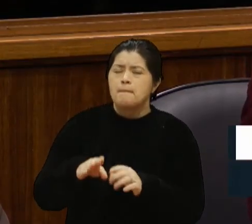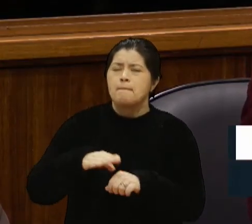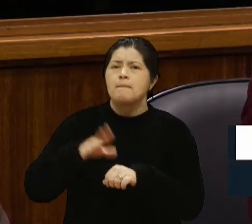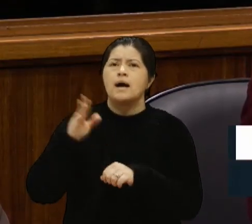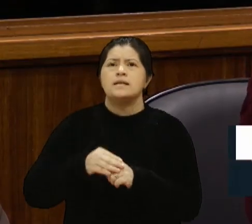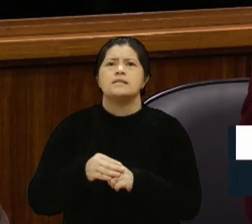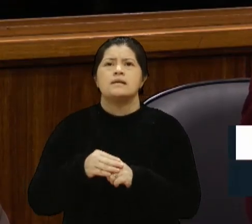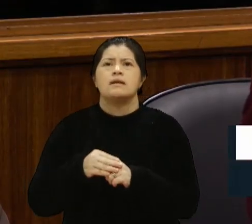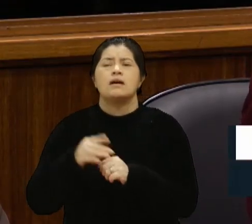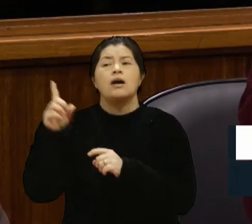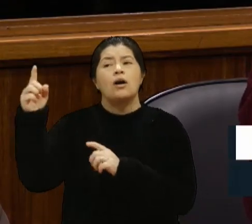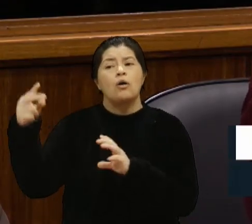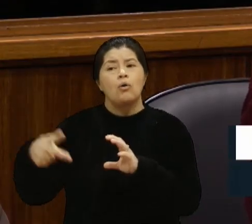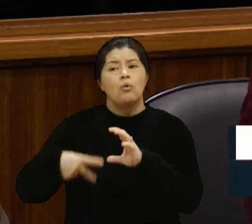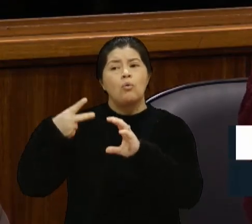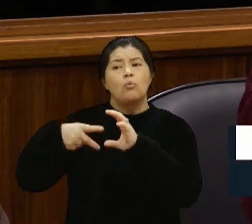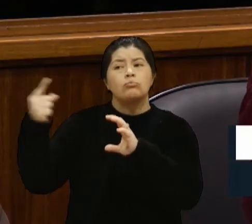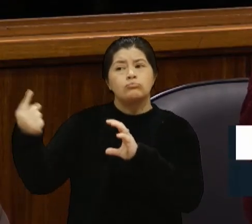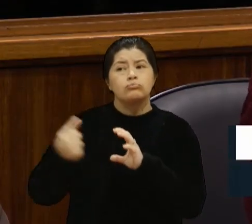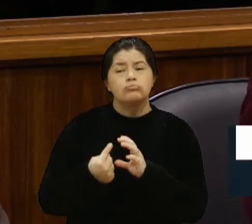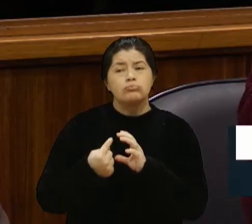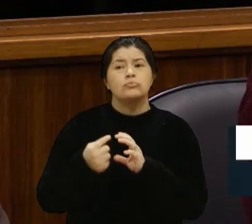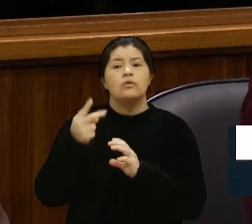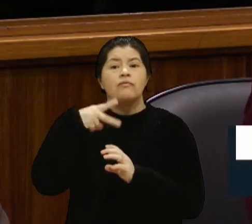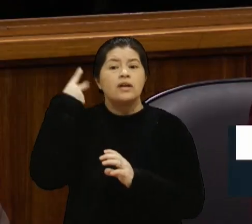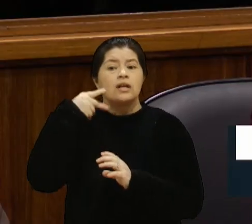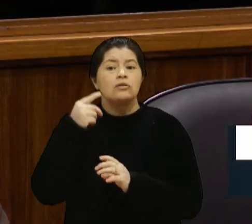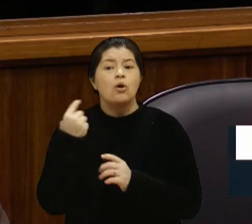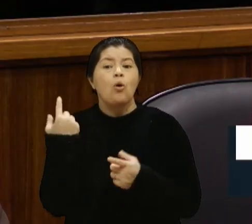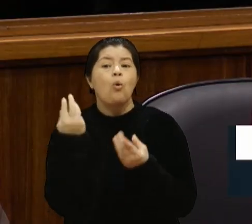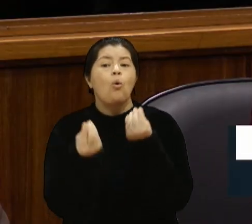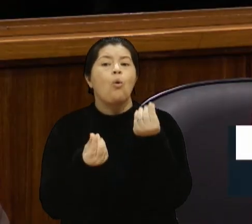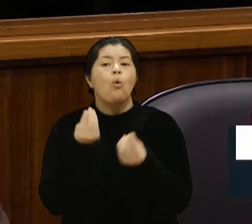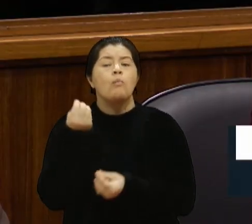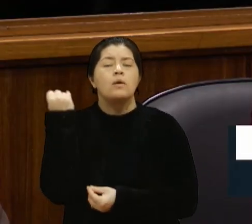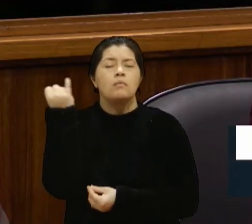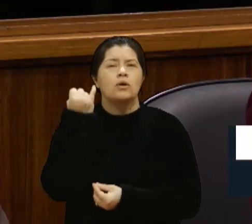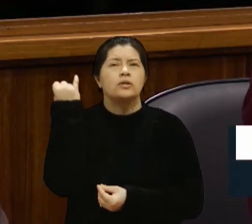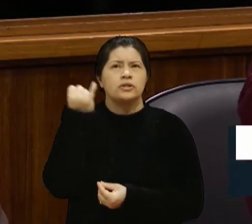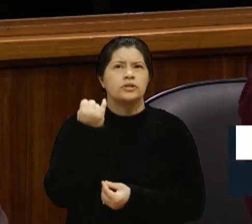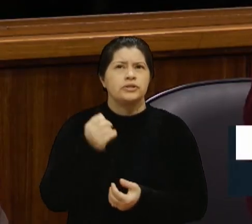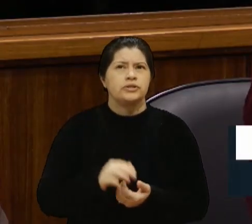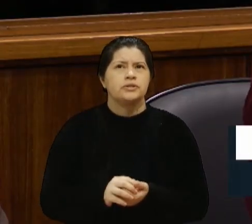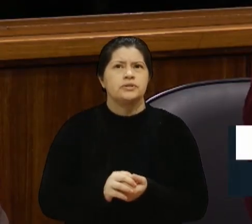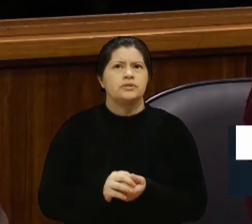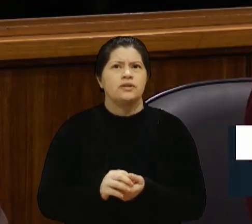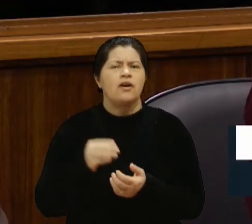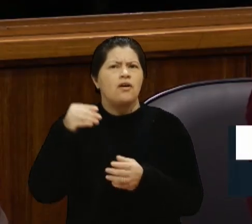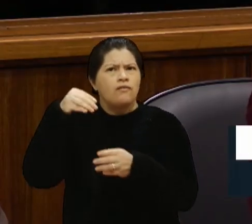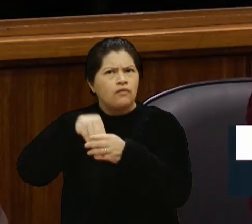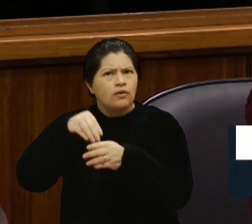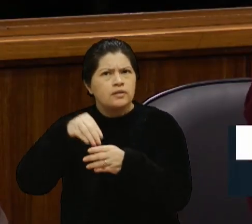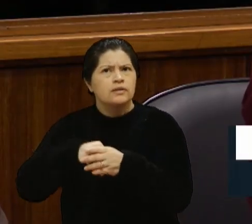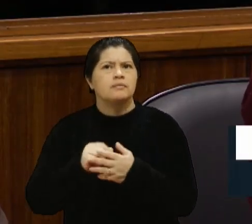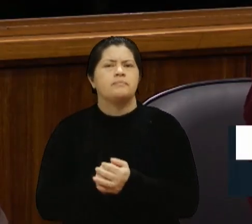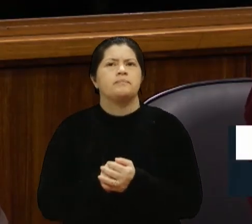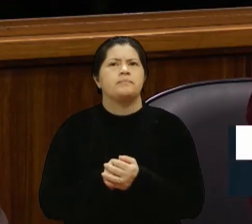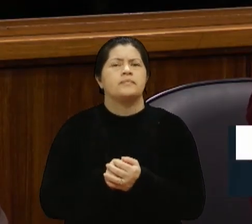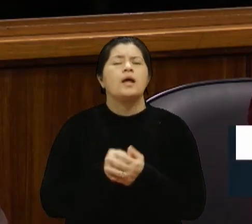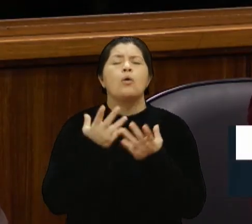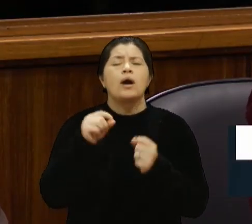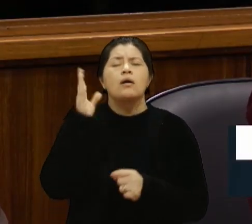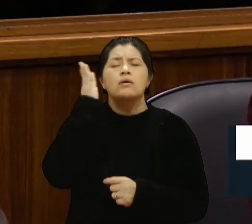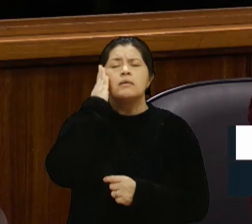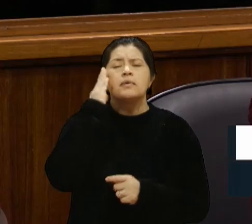ela venha para essa casa, os vereadores saibam a importância do que a gente está votando. E eu queria também saber,